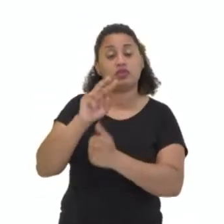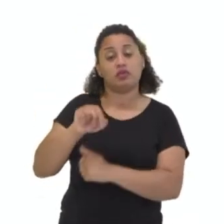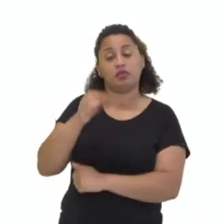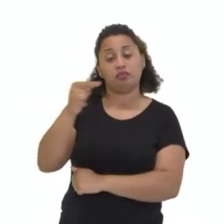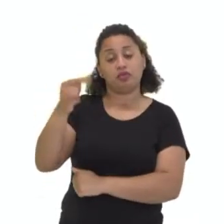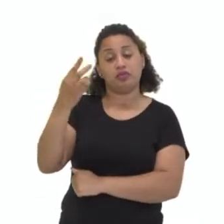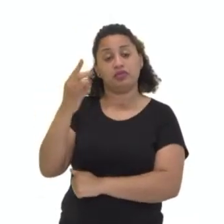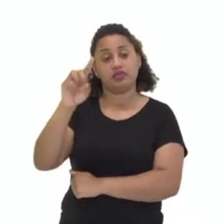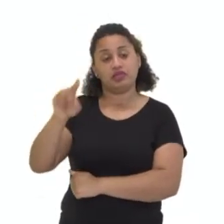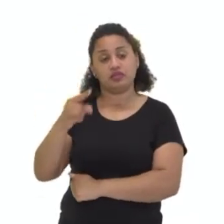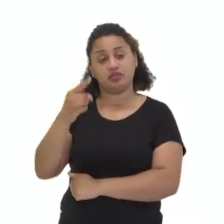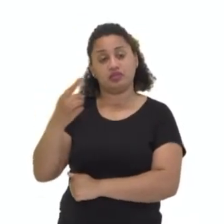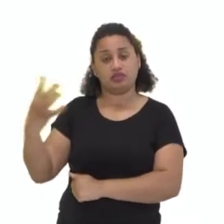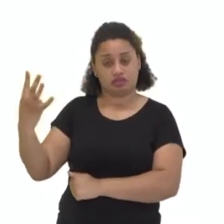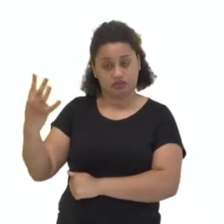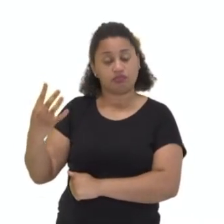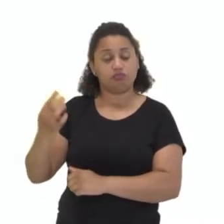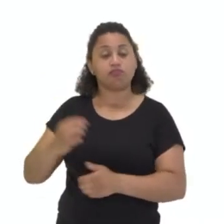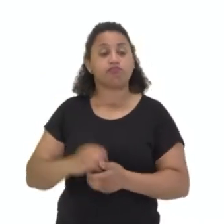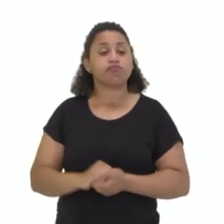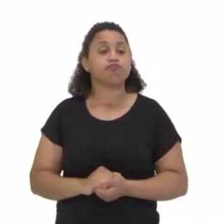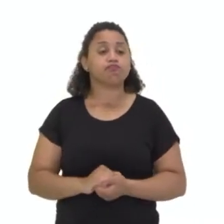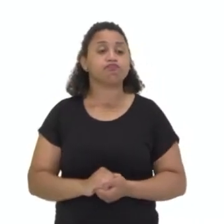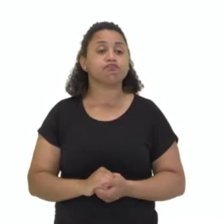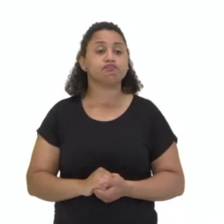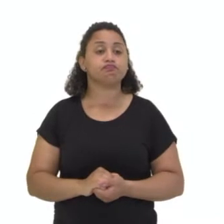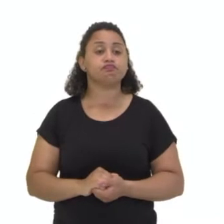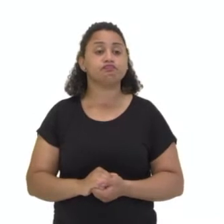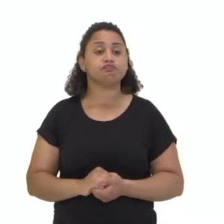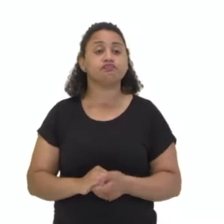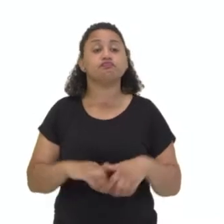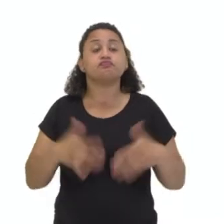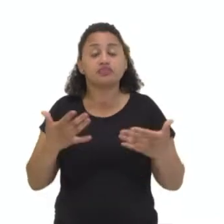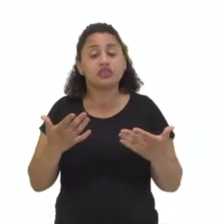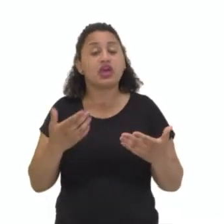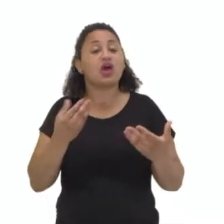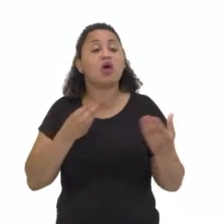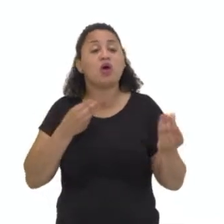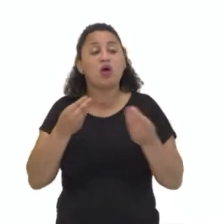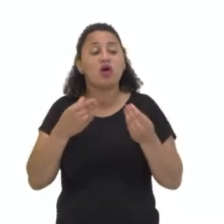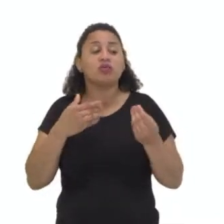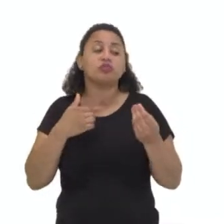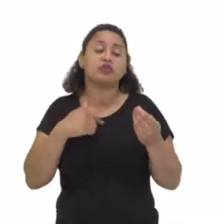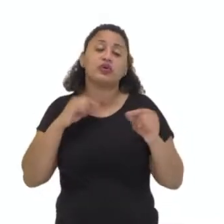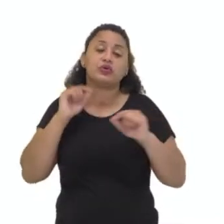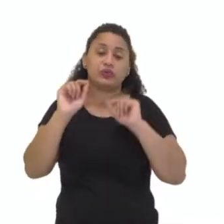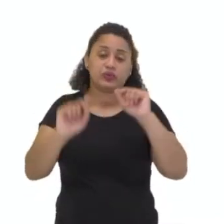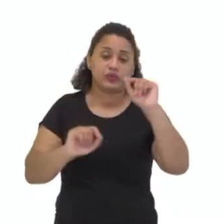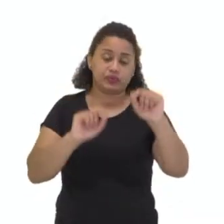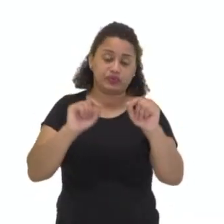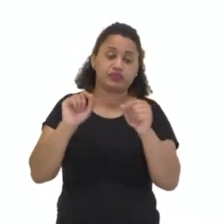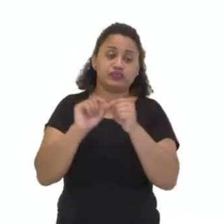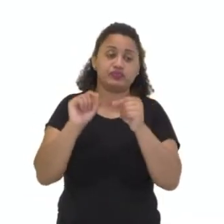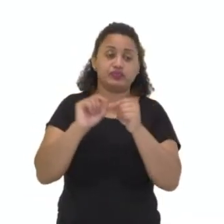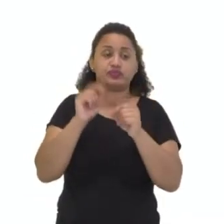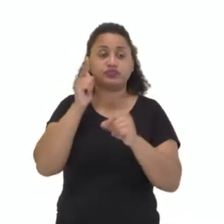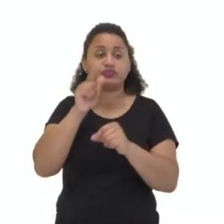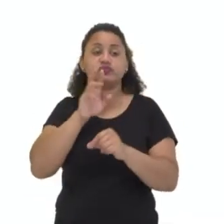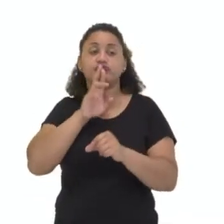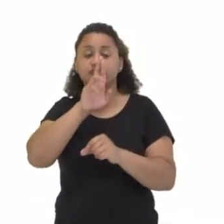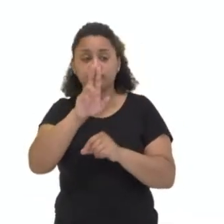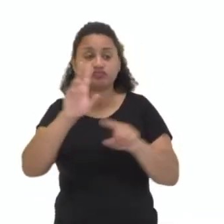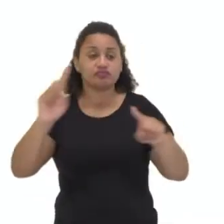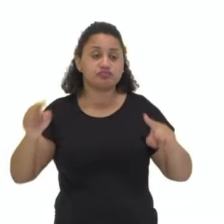por 3,14, certo? Então, como eu vou fazer para resolver com uma regra